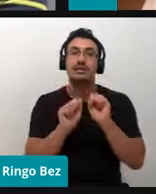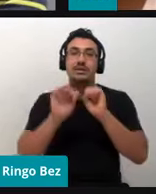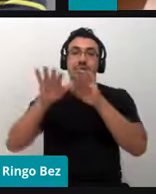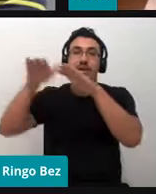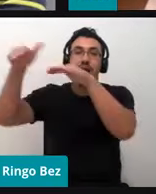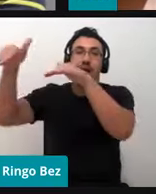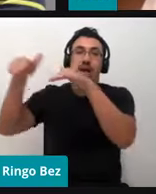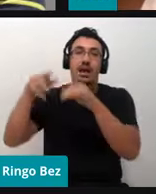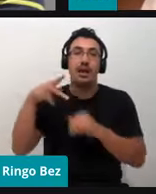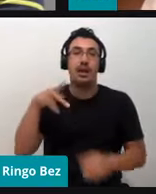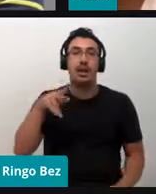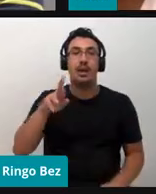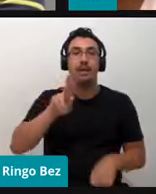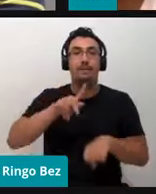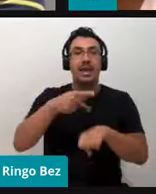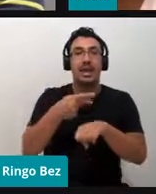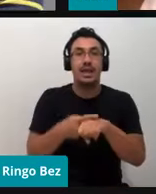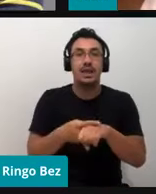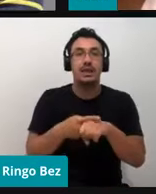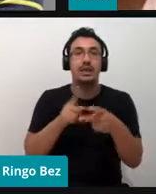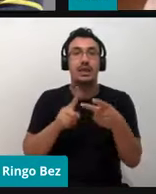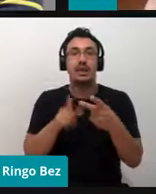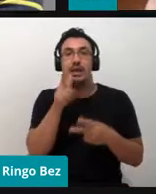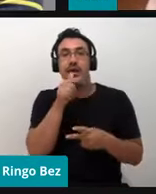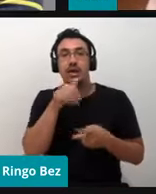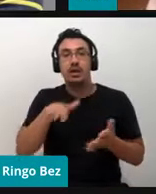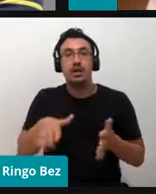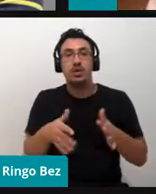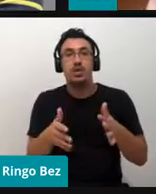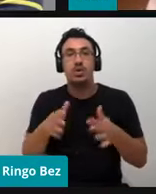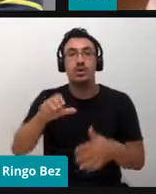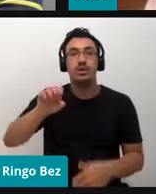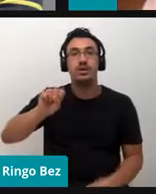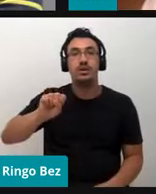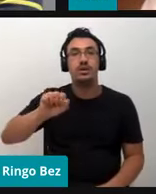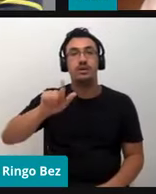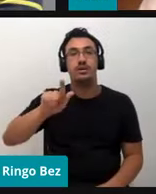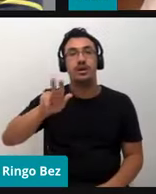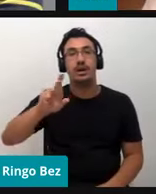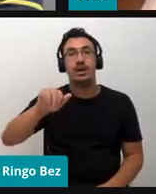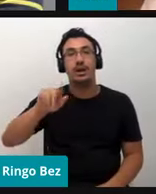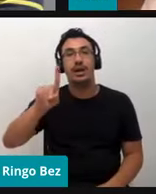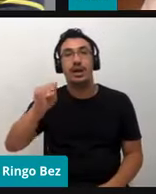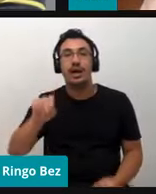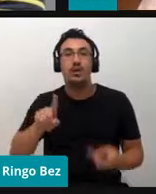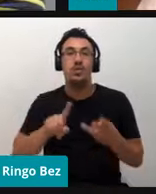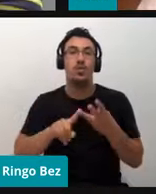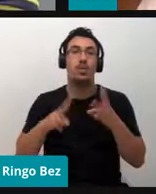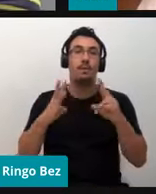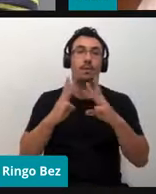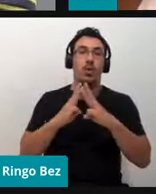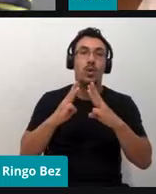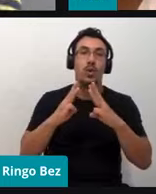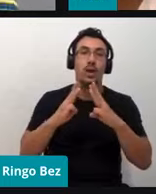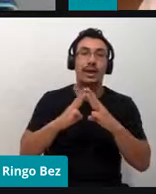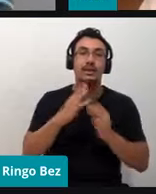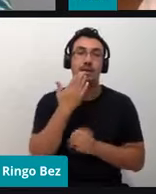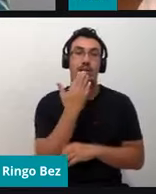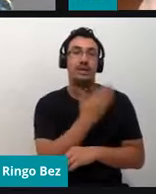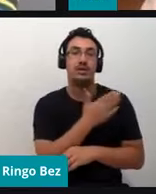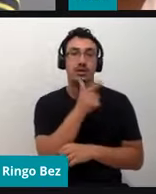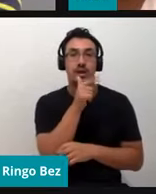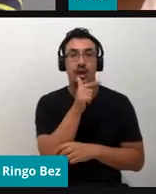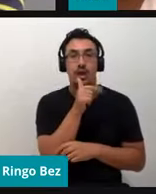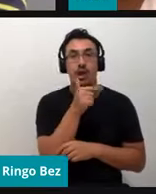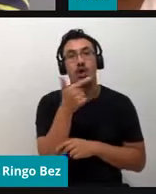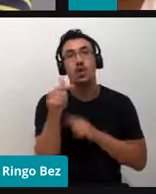a captar água lá no Rio Sagrado, vai ter que começar a pedir licença para Morretes para pegar água, né? Aí nós vamos ter outras